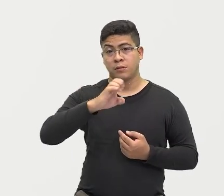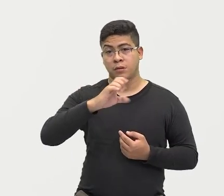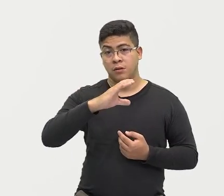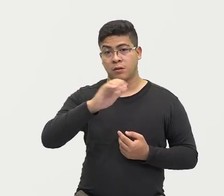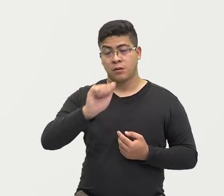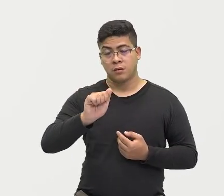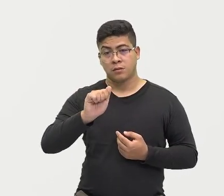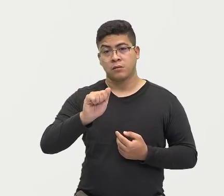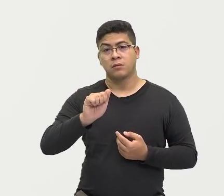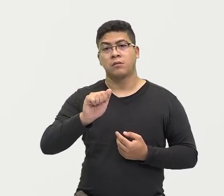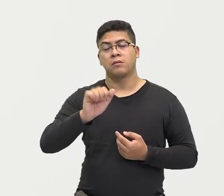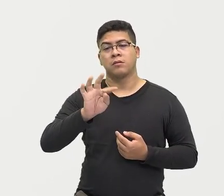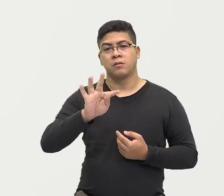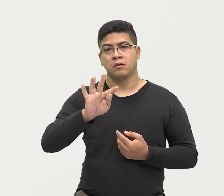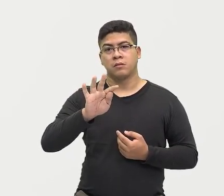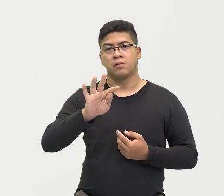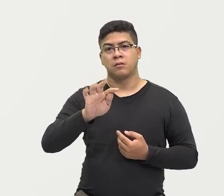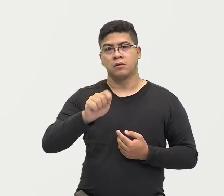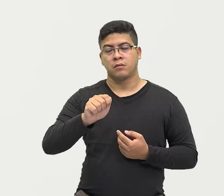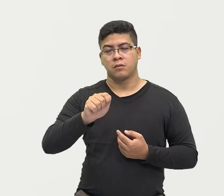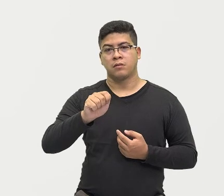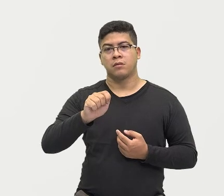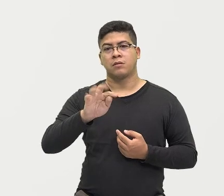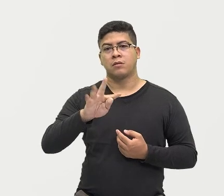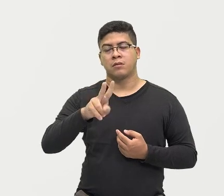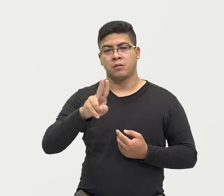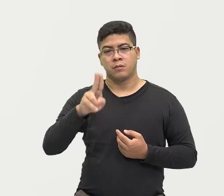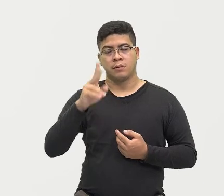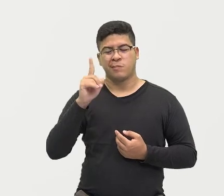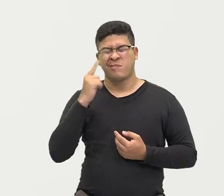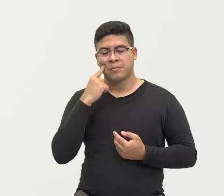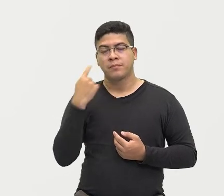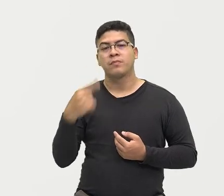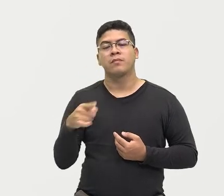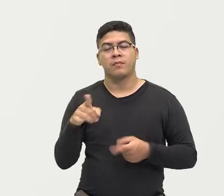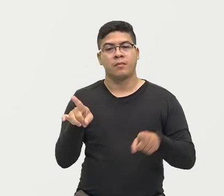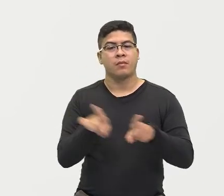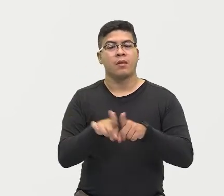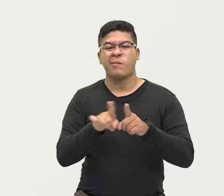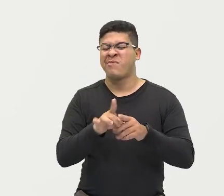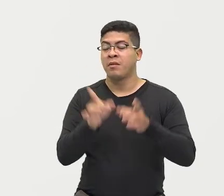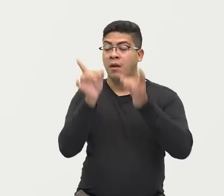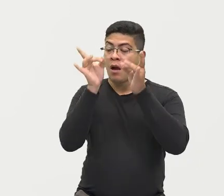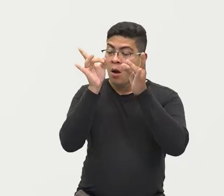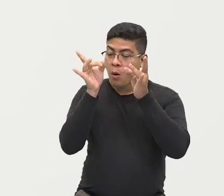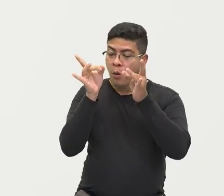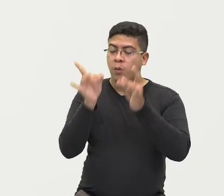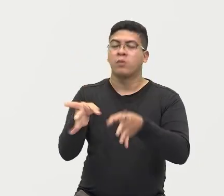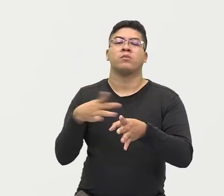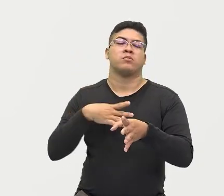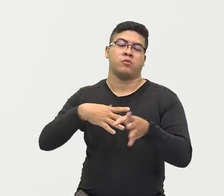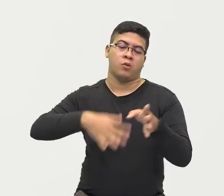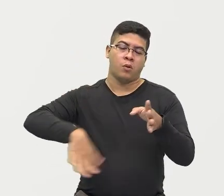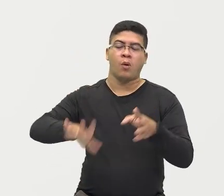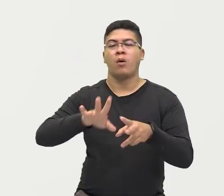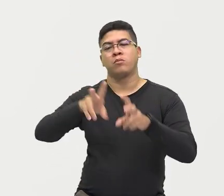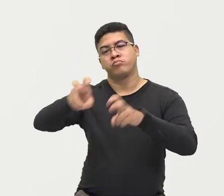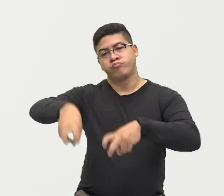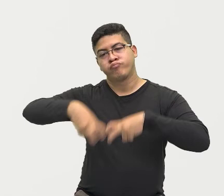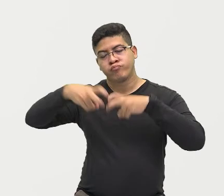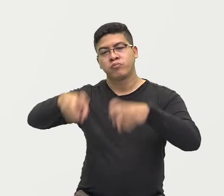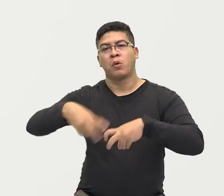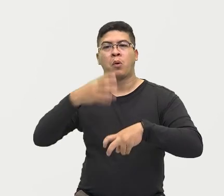vai atacar ali também a situação do abandono das culturas de café, que